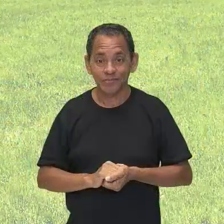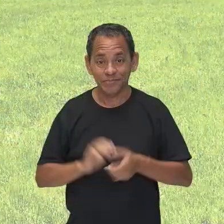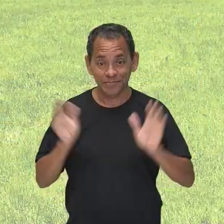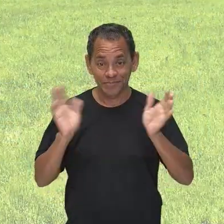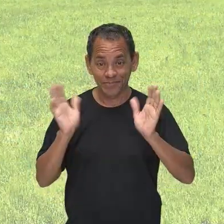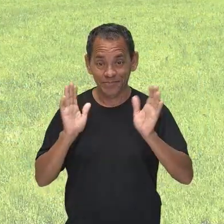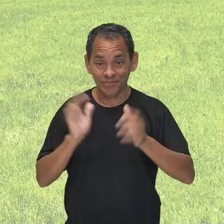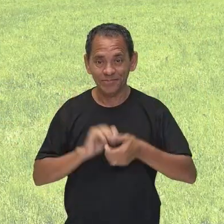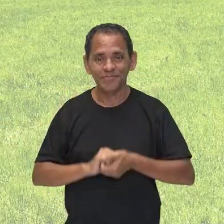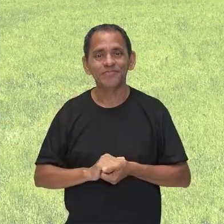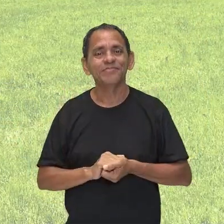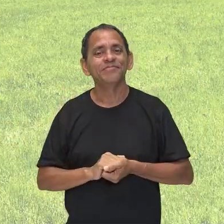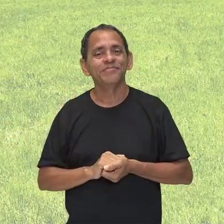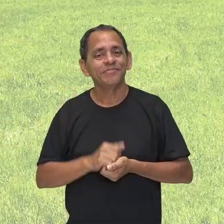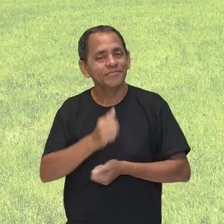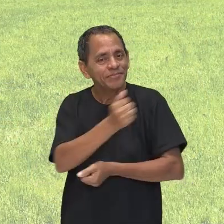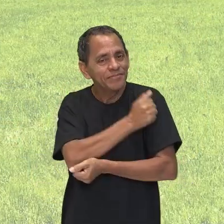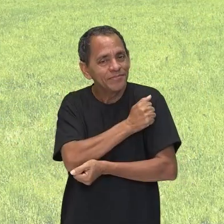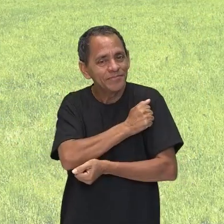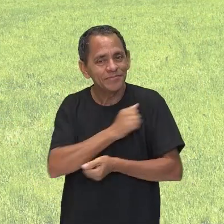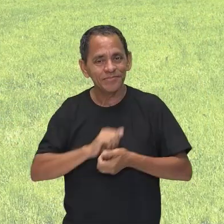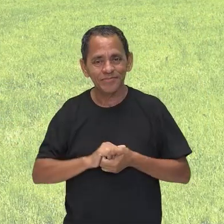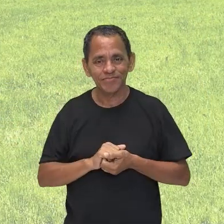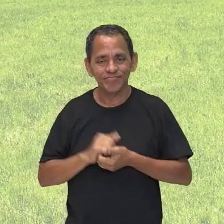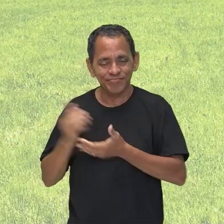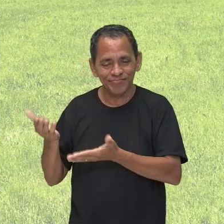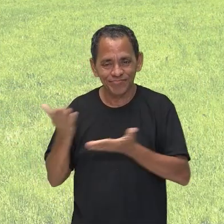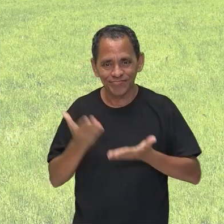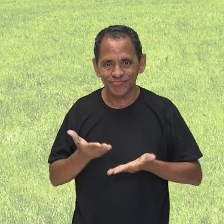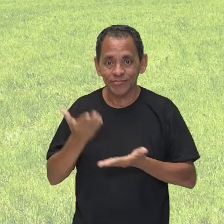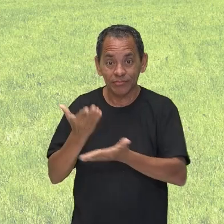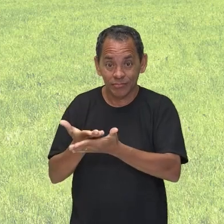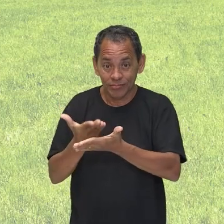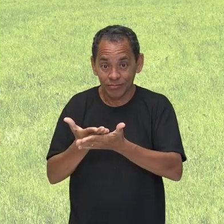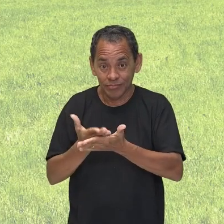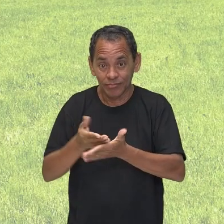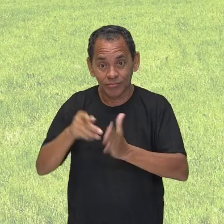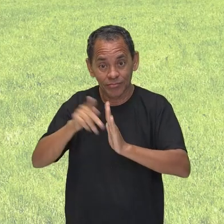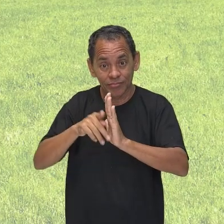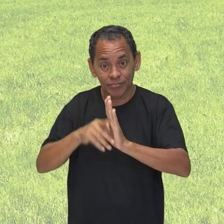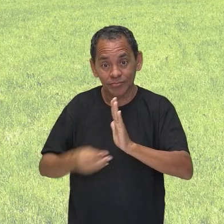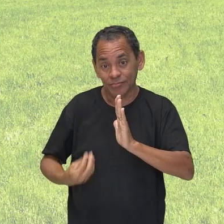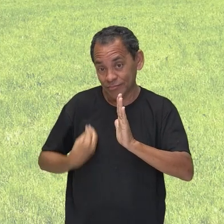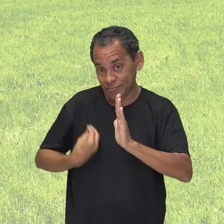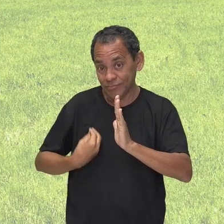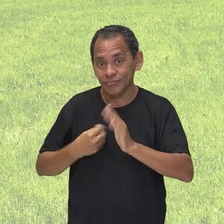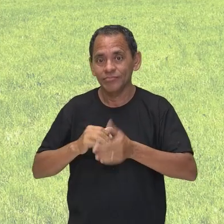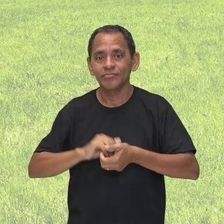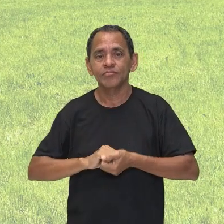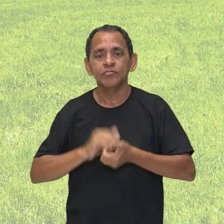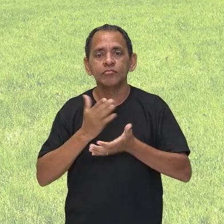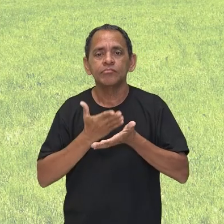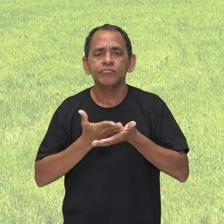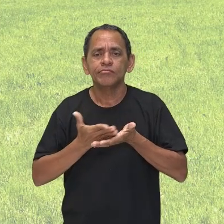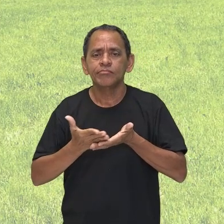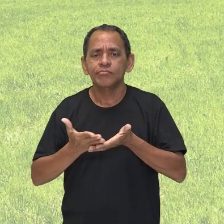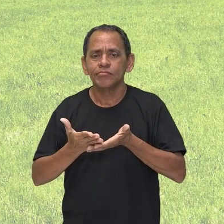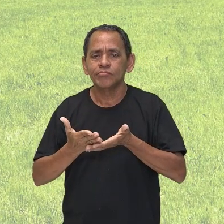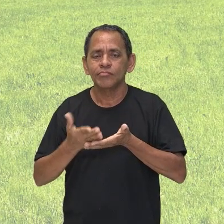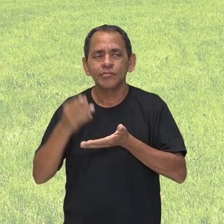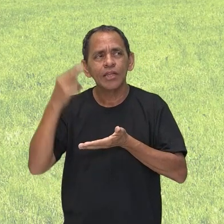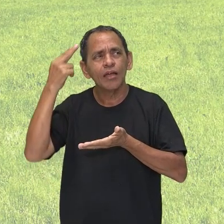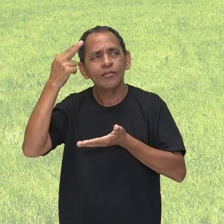Olá, meus queridos! Sejam bem-vindos à nossa aula de Projeto de Vida, iniciando aqui a reflexão do